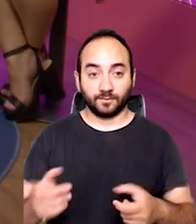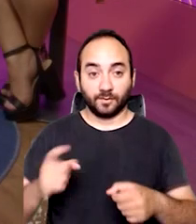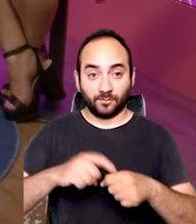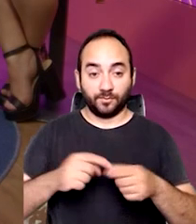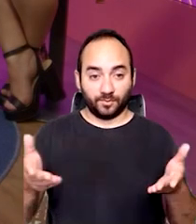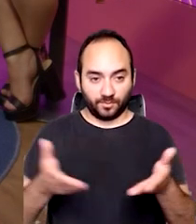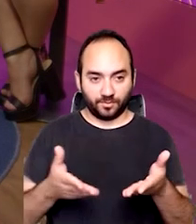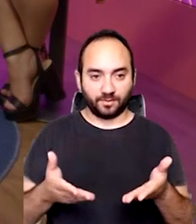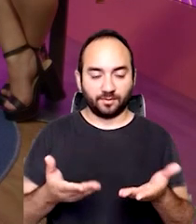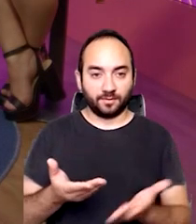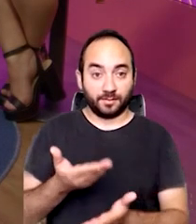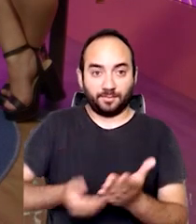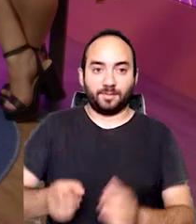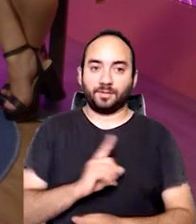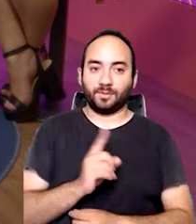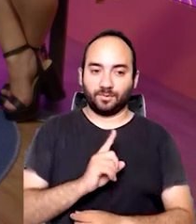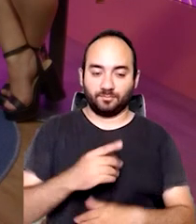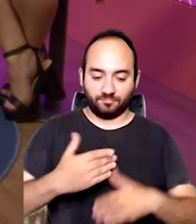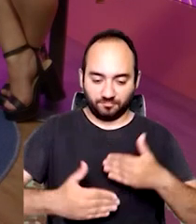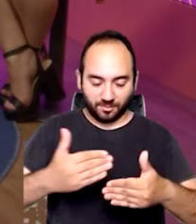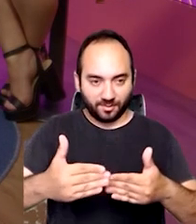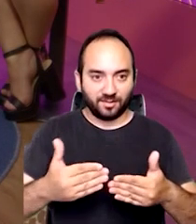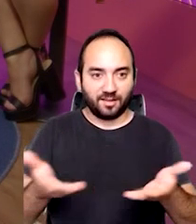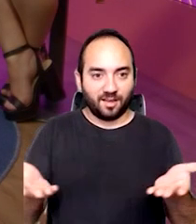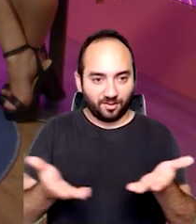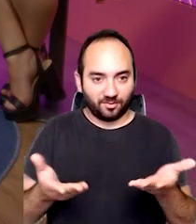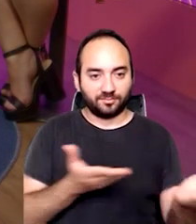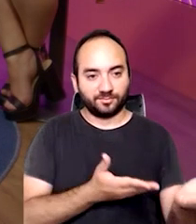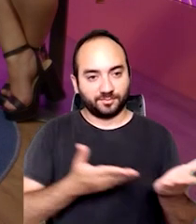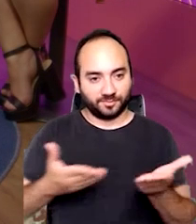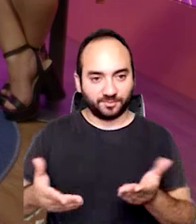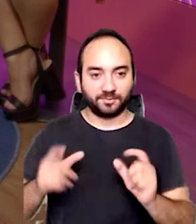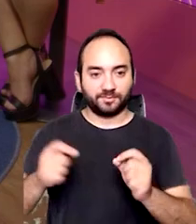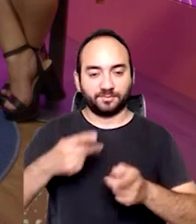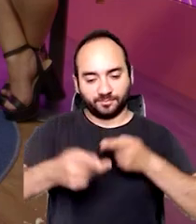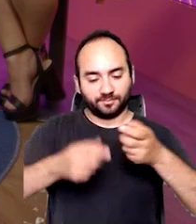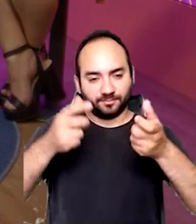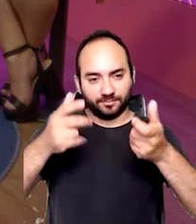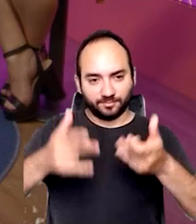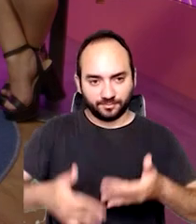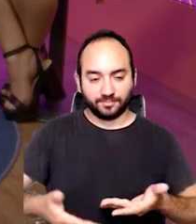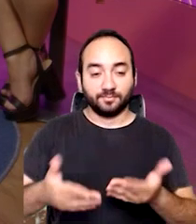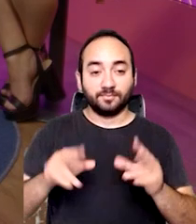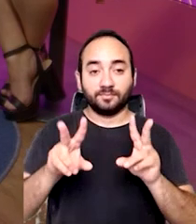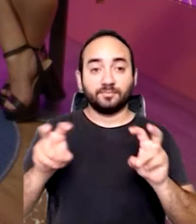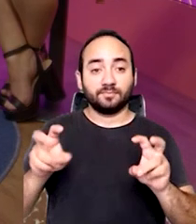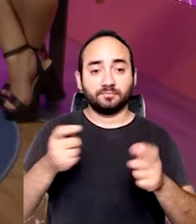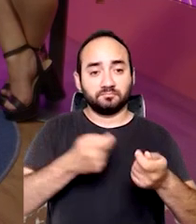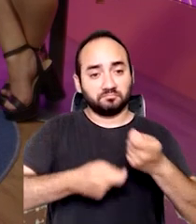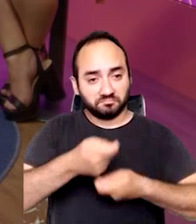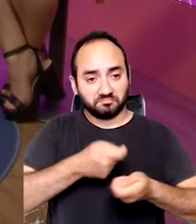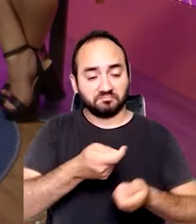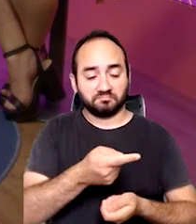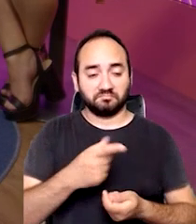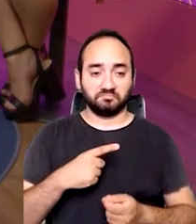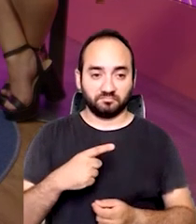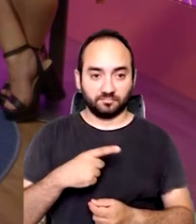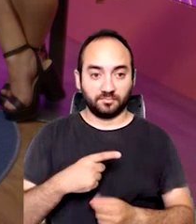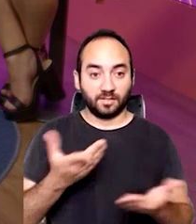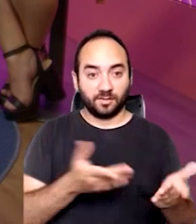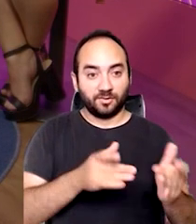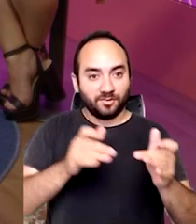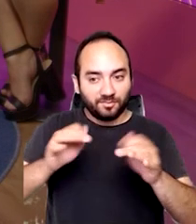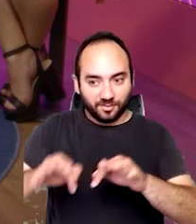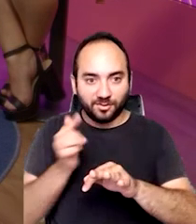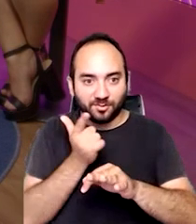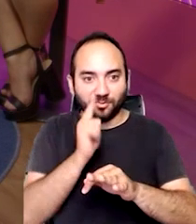estamos de volta e sem perder tempo eu vou convidar aqui agora para falar um pouquinho sobre o negócio